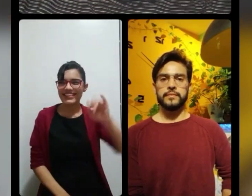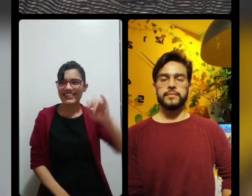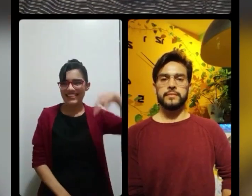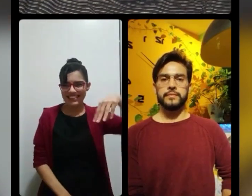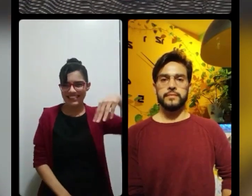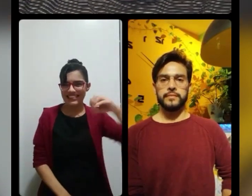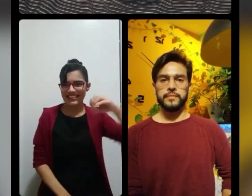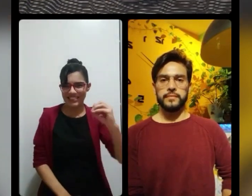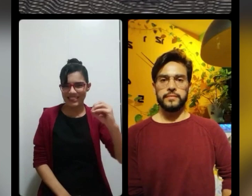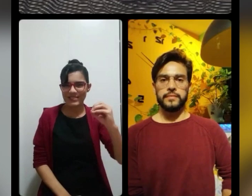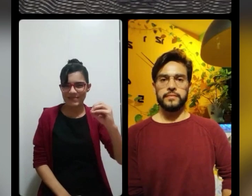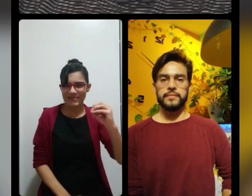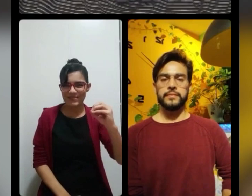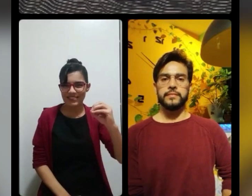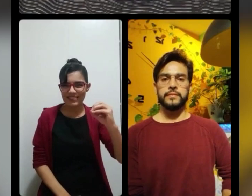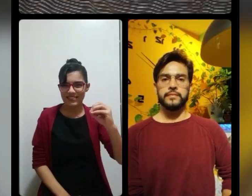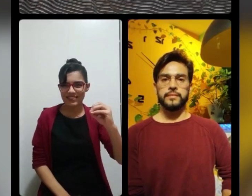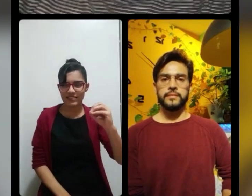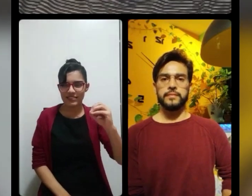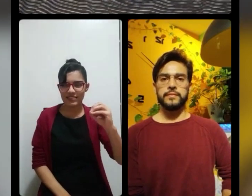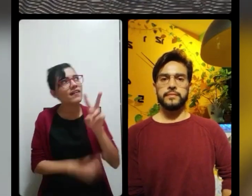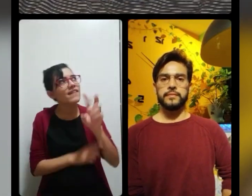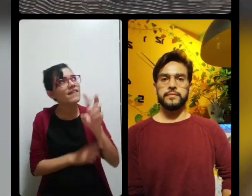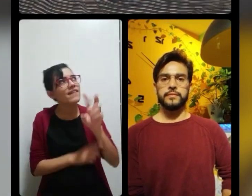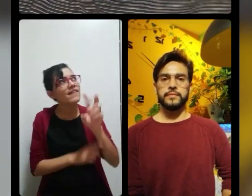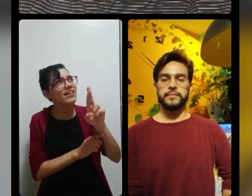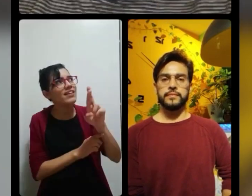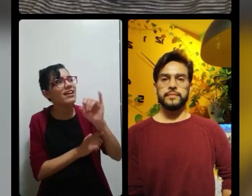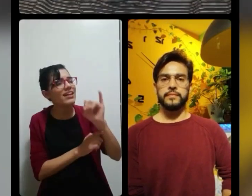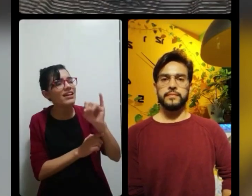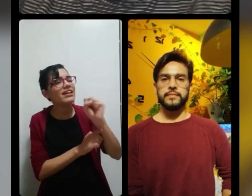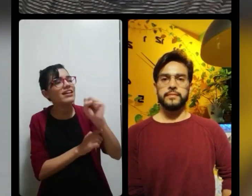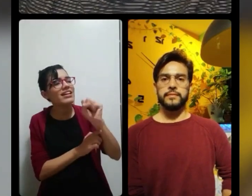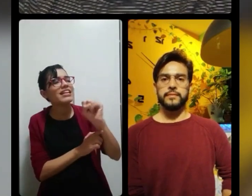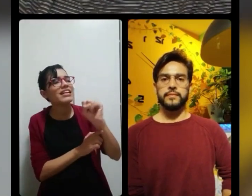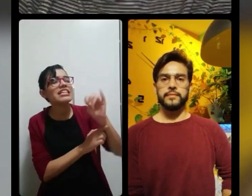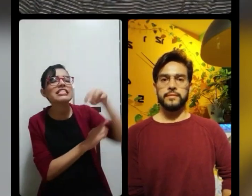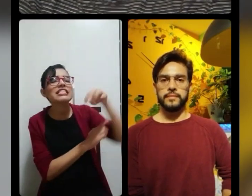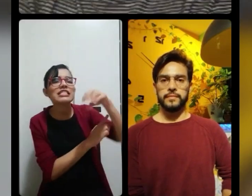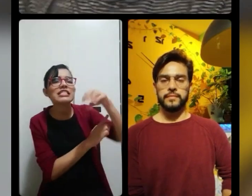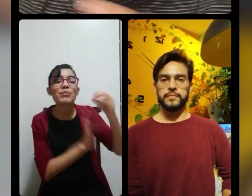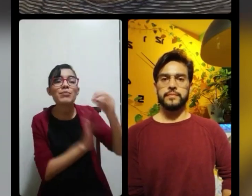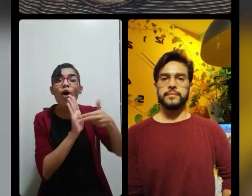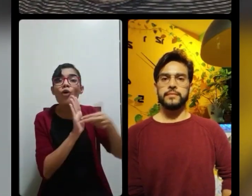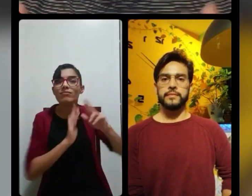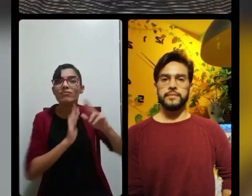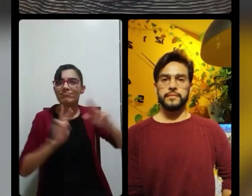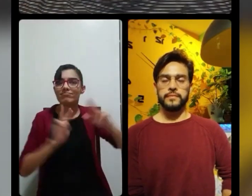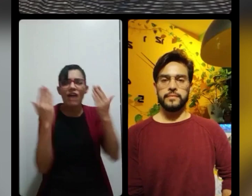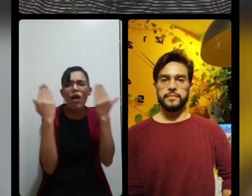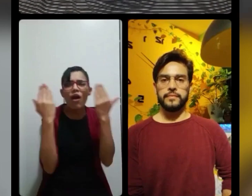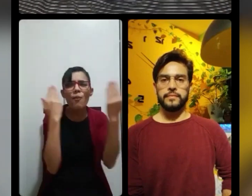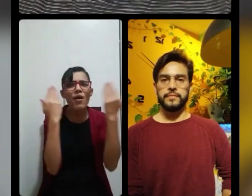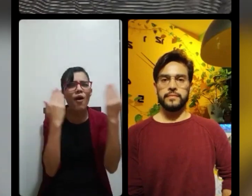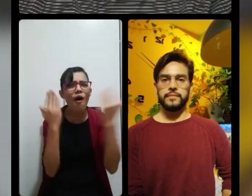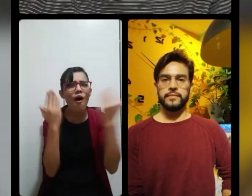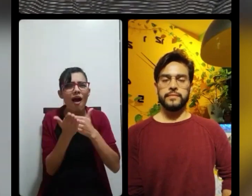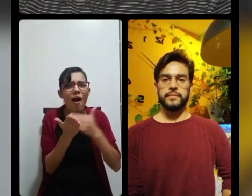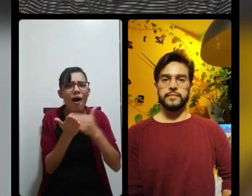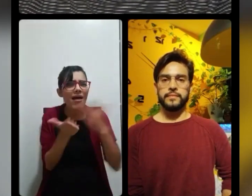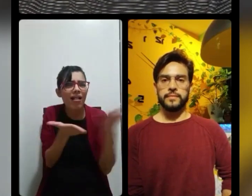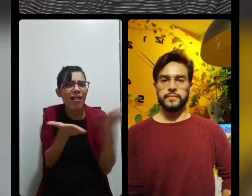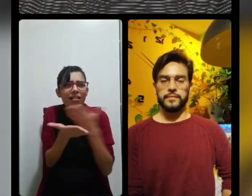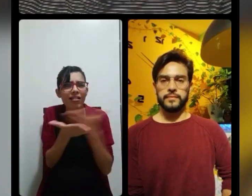gestos populares, não uma comunicação gestual, ele não fixa esse tipo de... Ele não teoriza em cima de uma possível